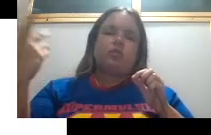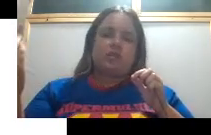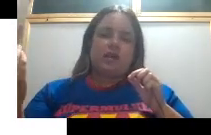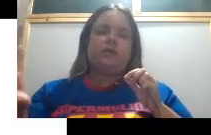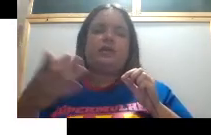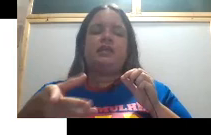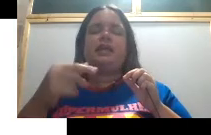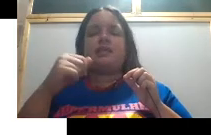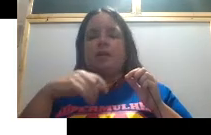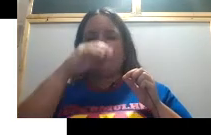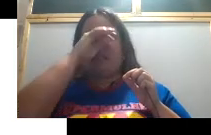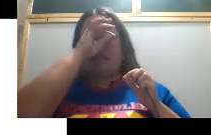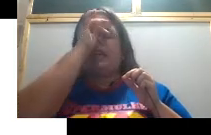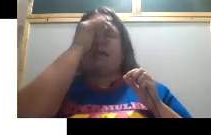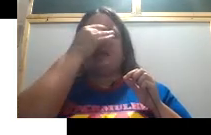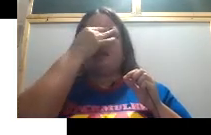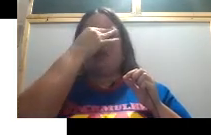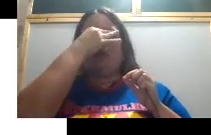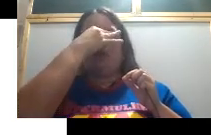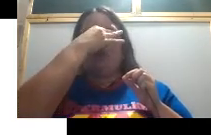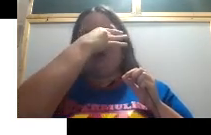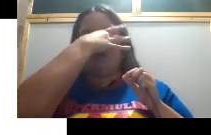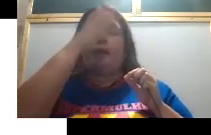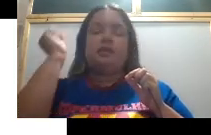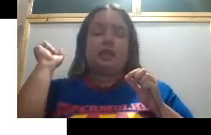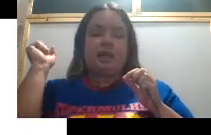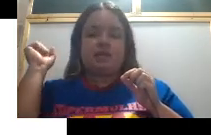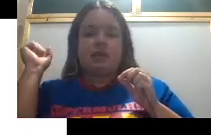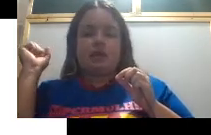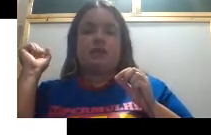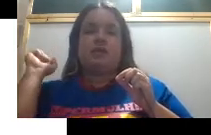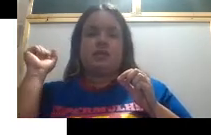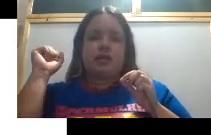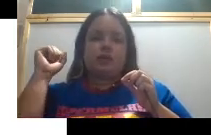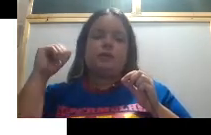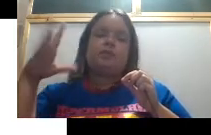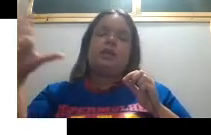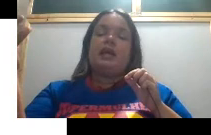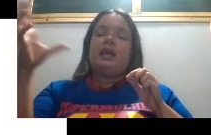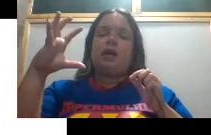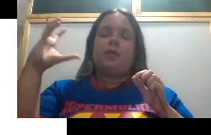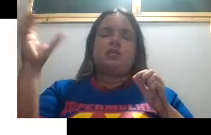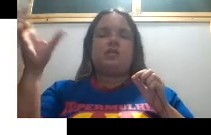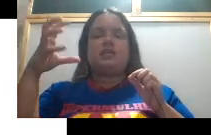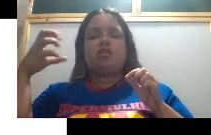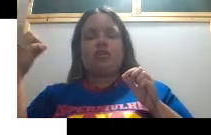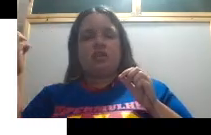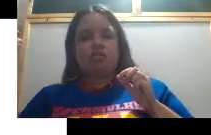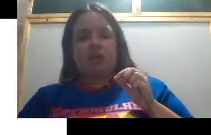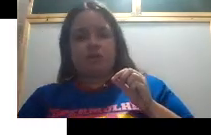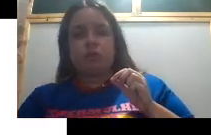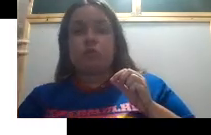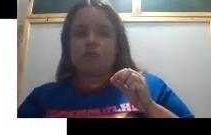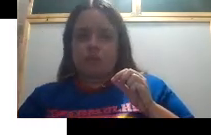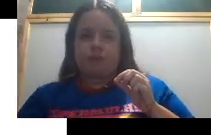vista no céu nessa mesma data da criação da bandeira brasileira certo então na posição que